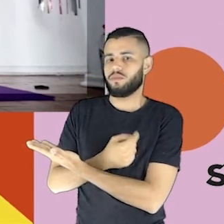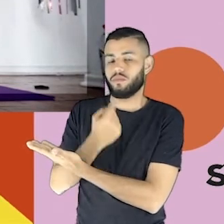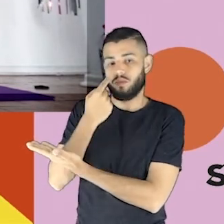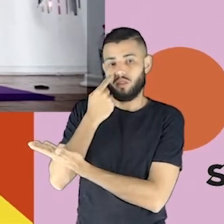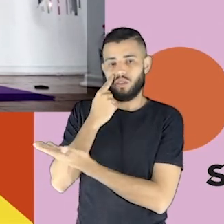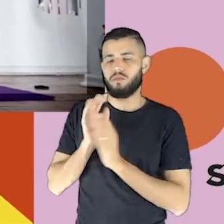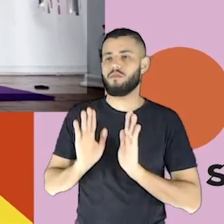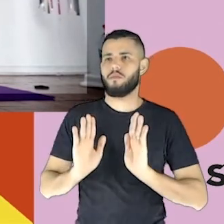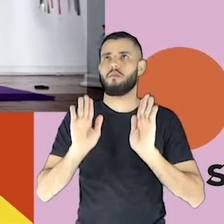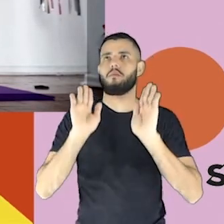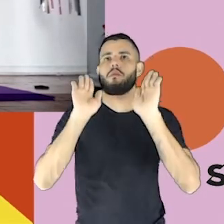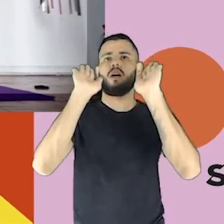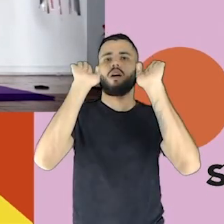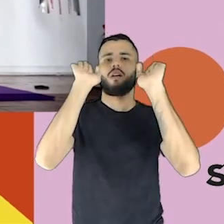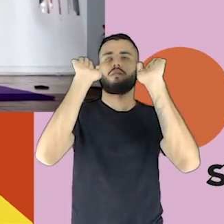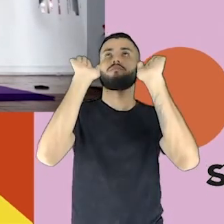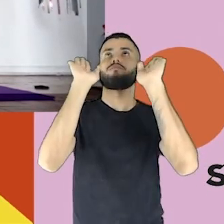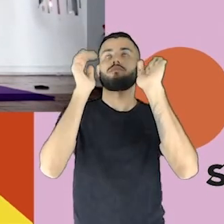ao teto.